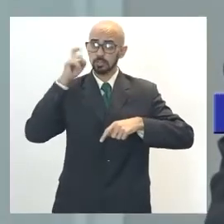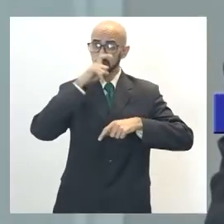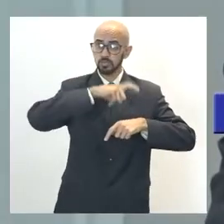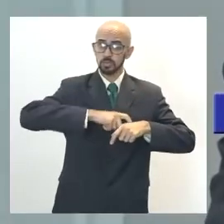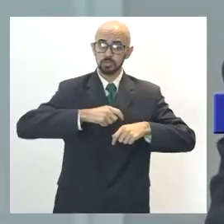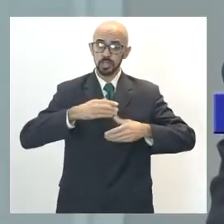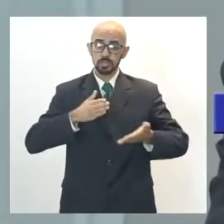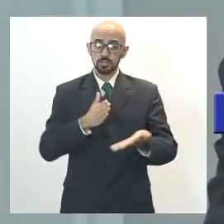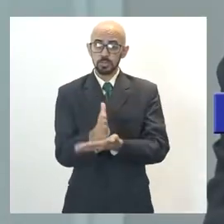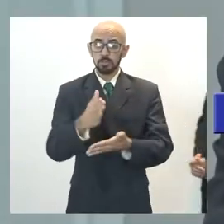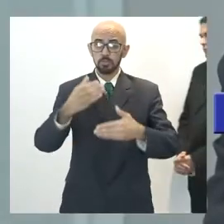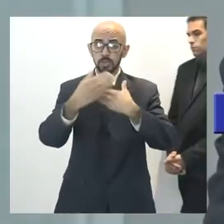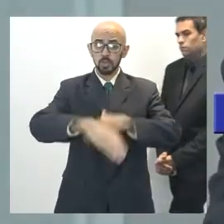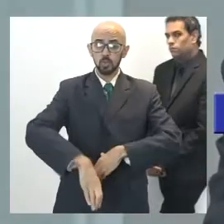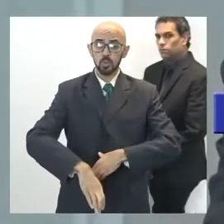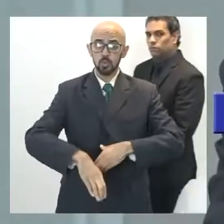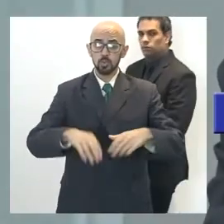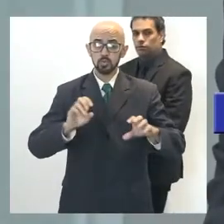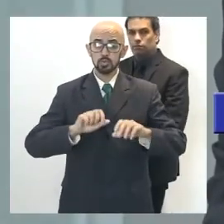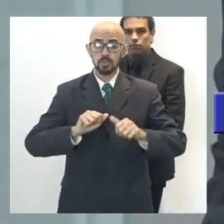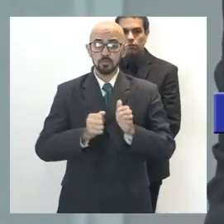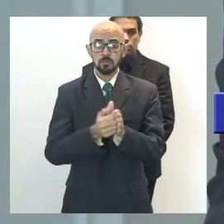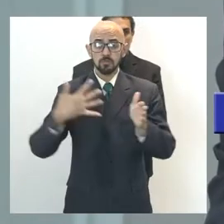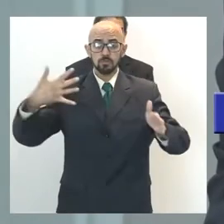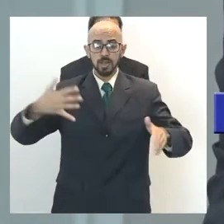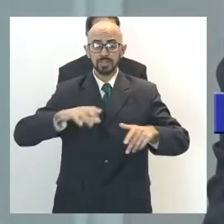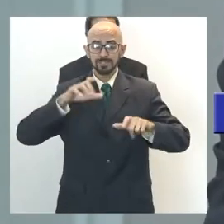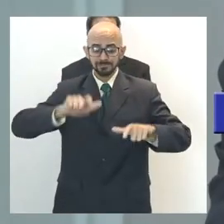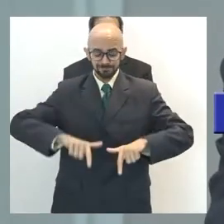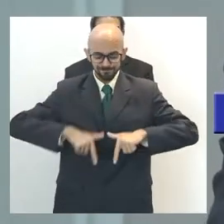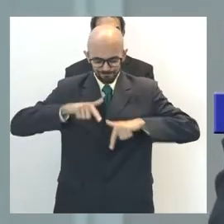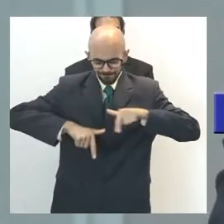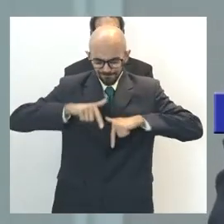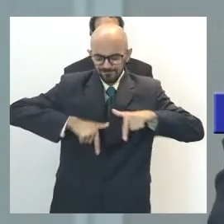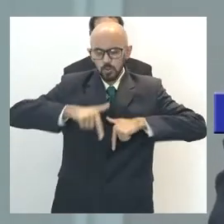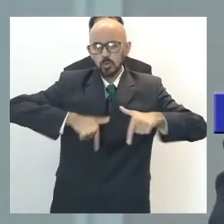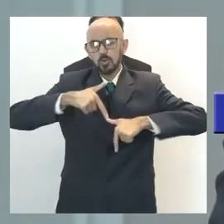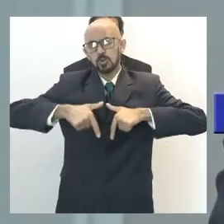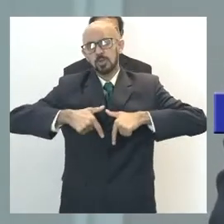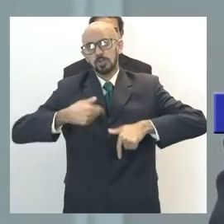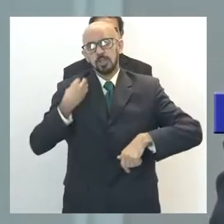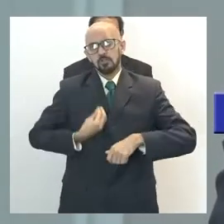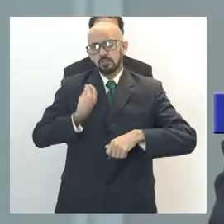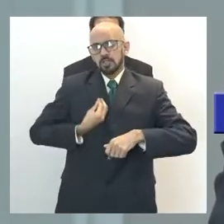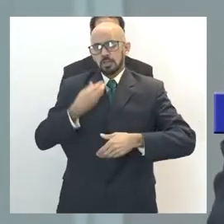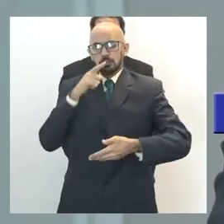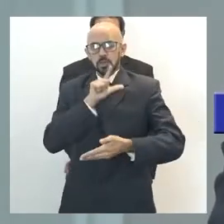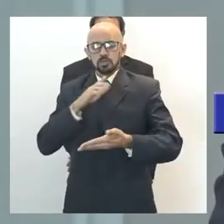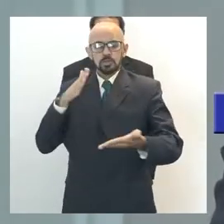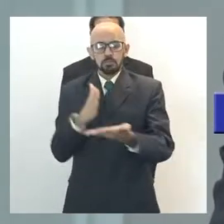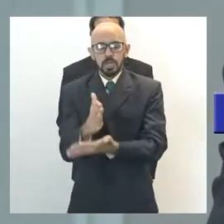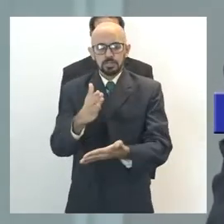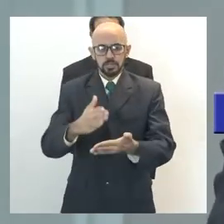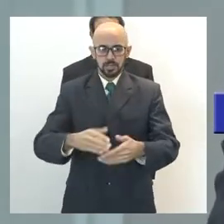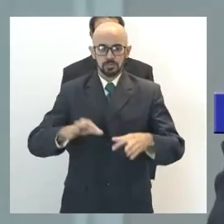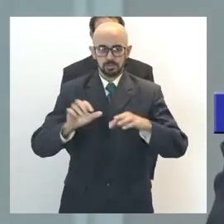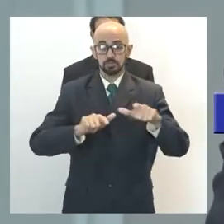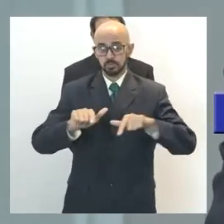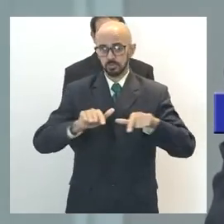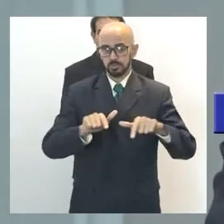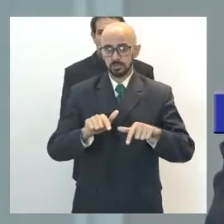muitas pessoas dedicam boa parte da sua vida para prestação de serviços de